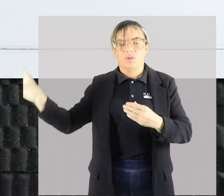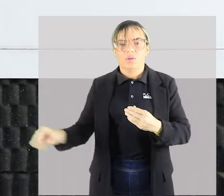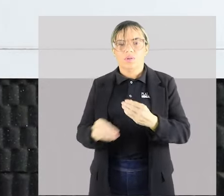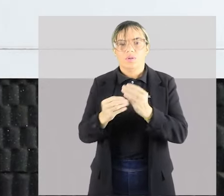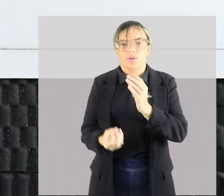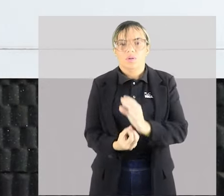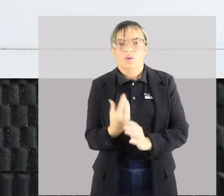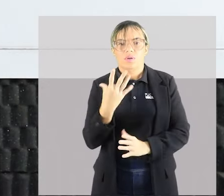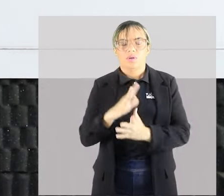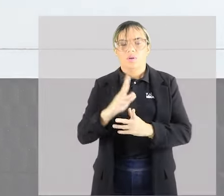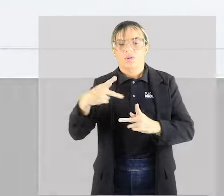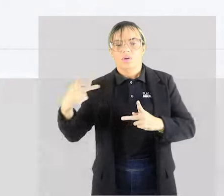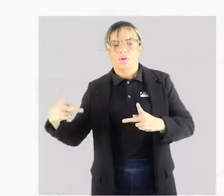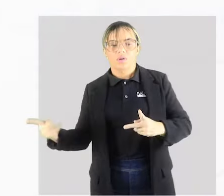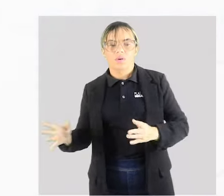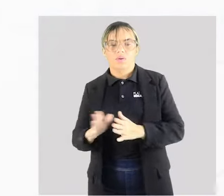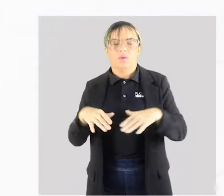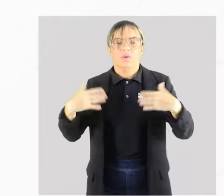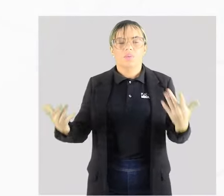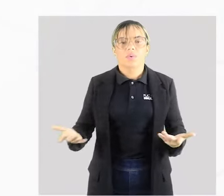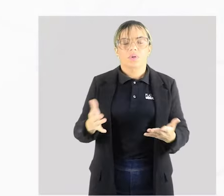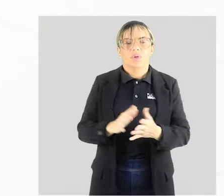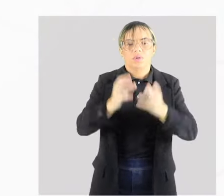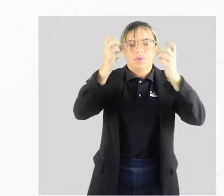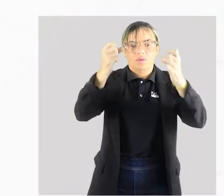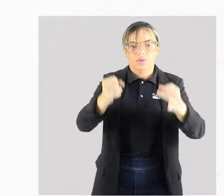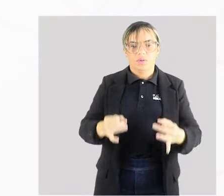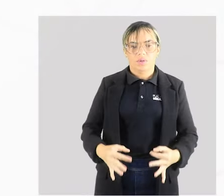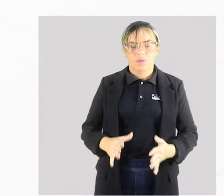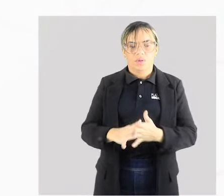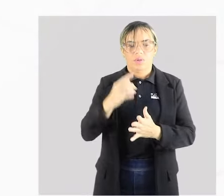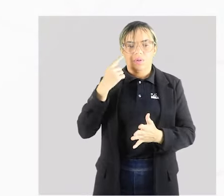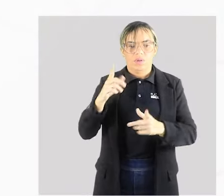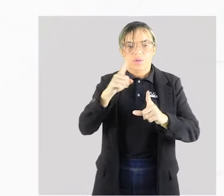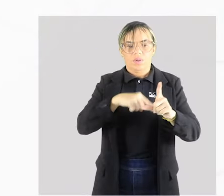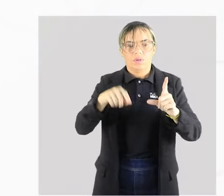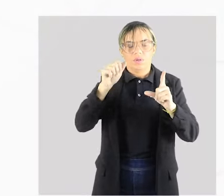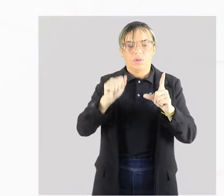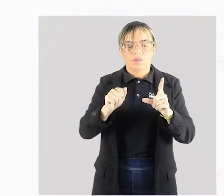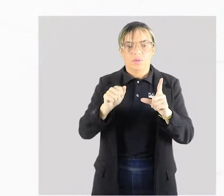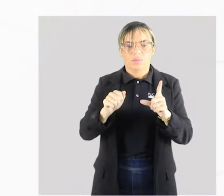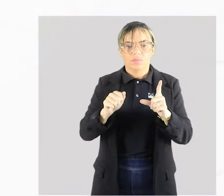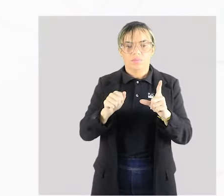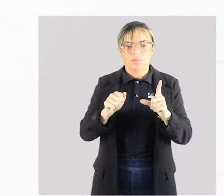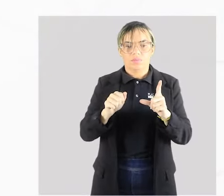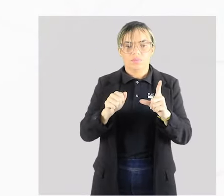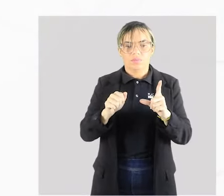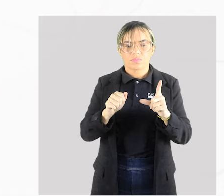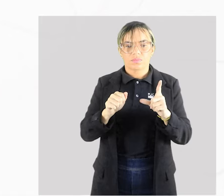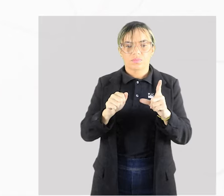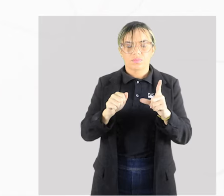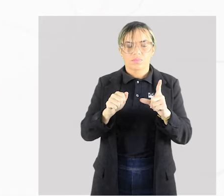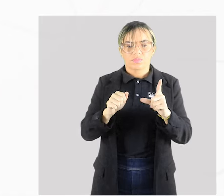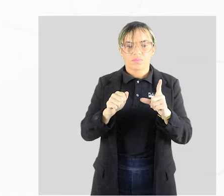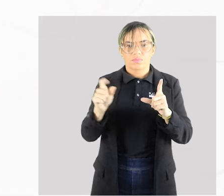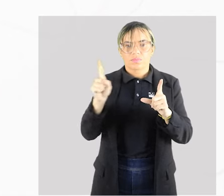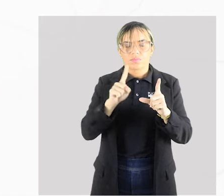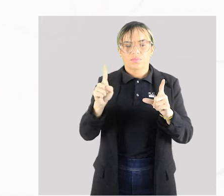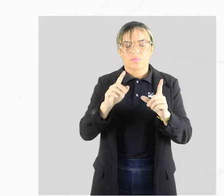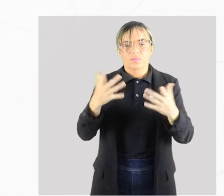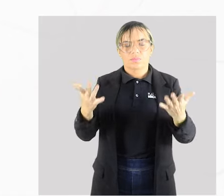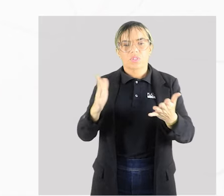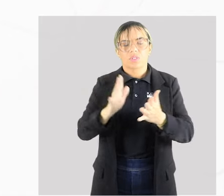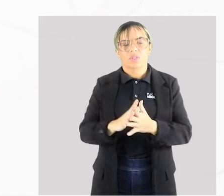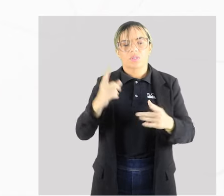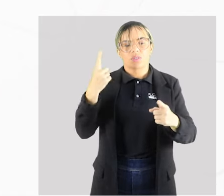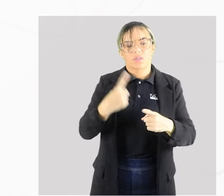a nossa proteína Tá certo então o que que fala pra gente letra a a replicação do DNA não porque se